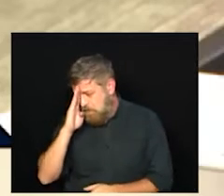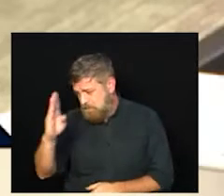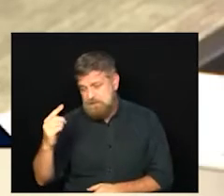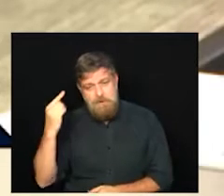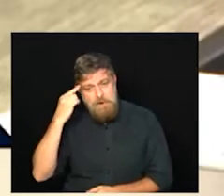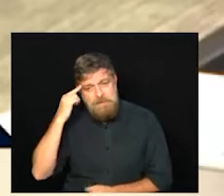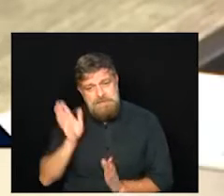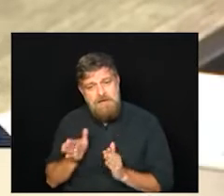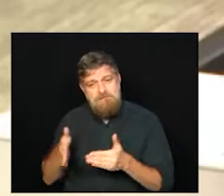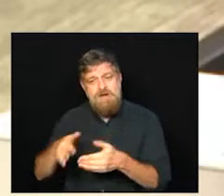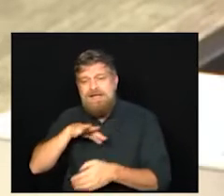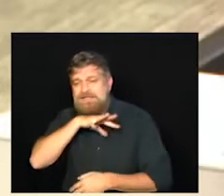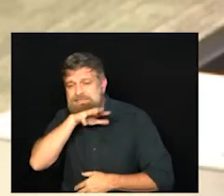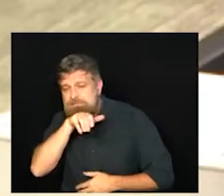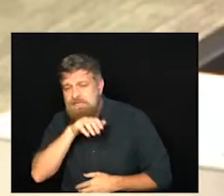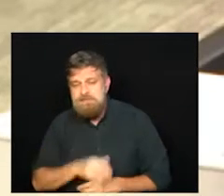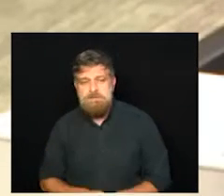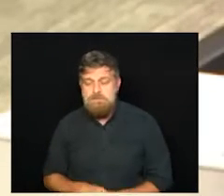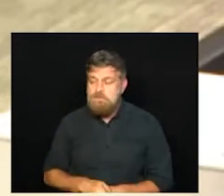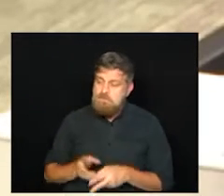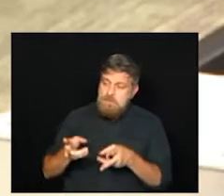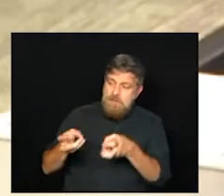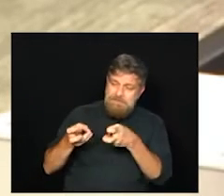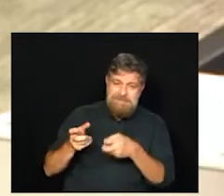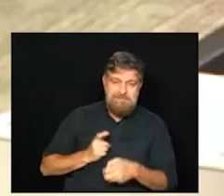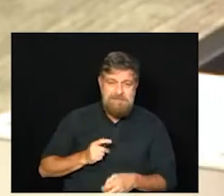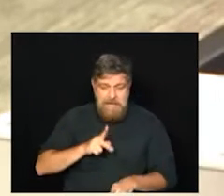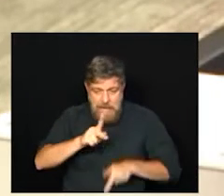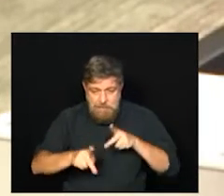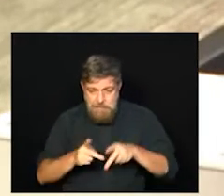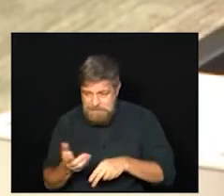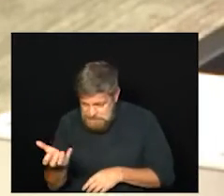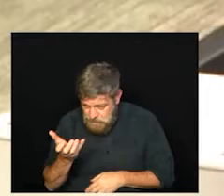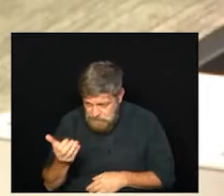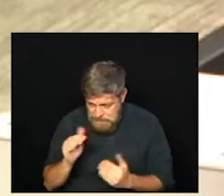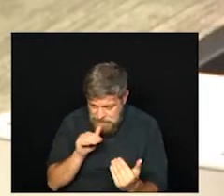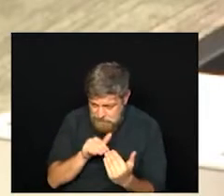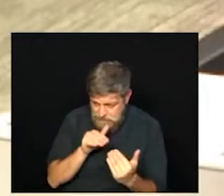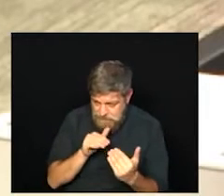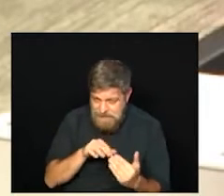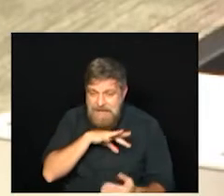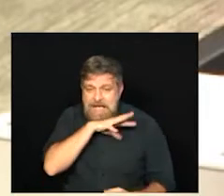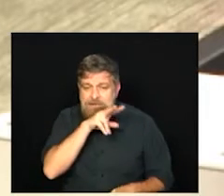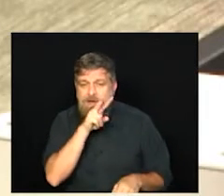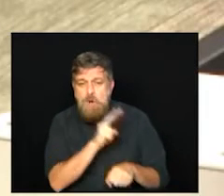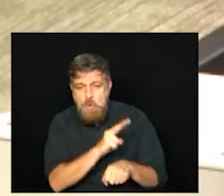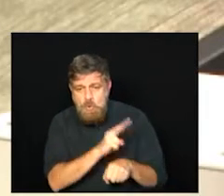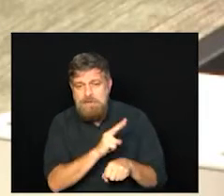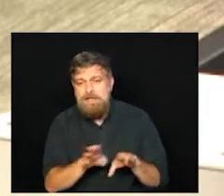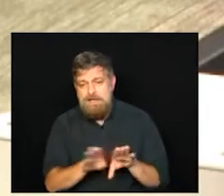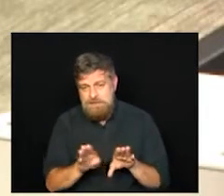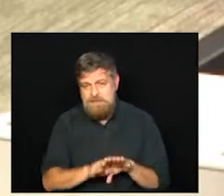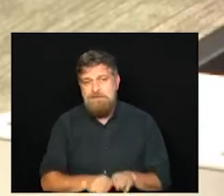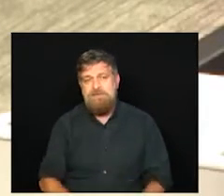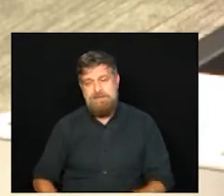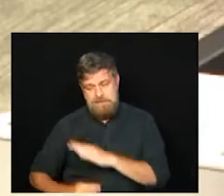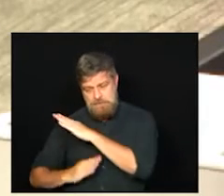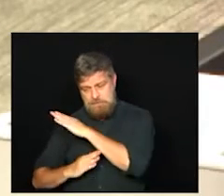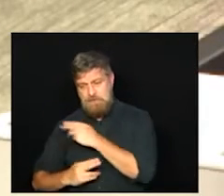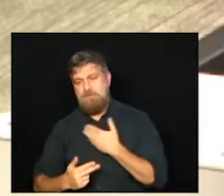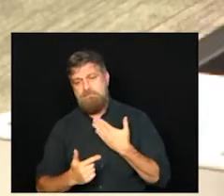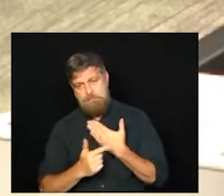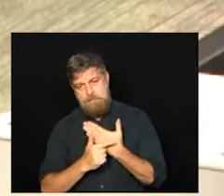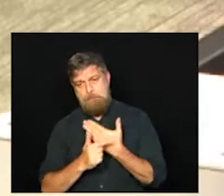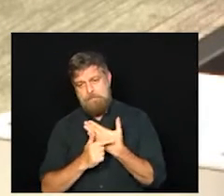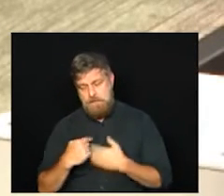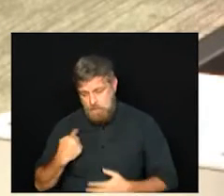pensando neles. E pelo que o senhor percebe, é uma reivindicação da população, Cuidar dos animais também é dever aqui do Legislativo. Sem dúvida,